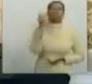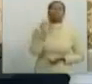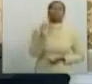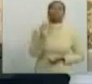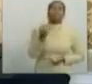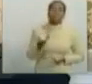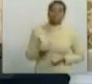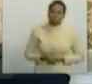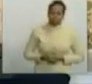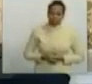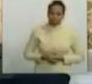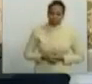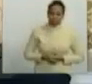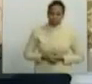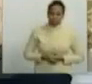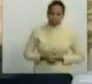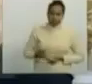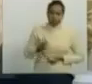Não podemos nos filiar